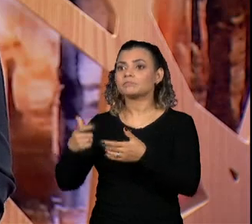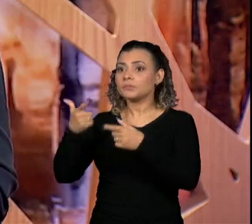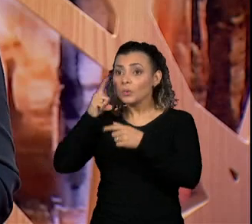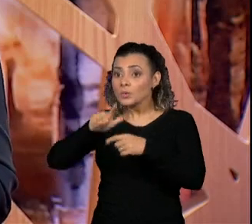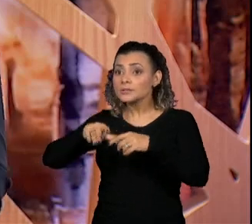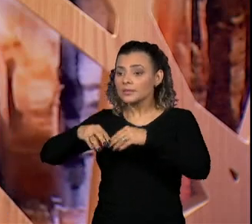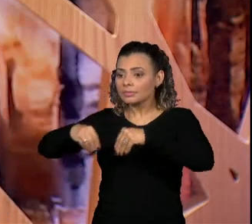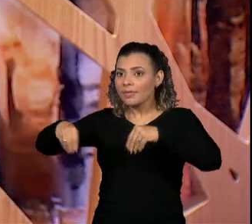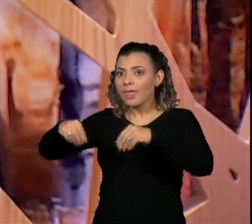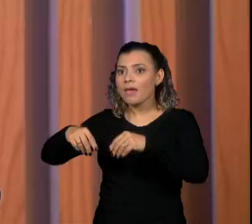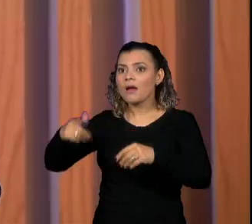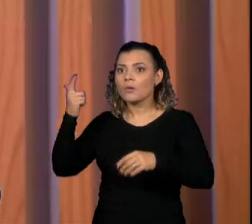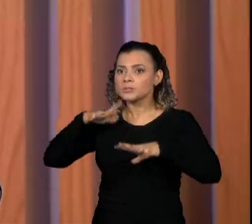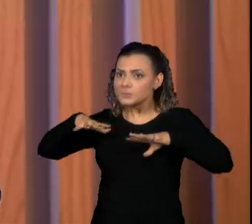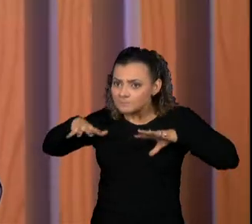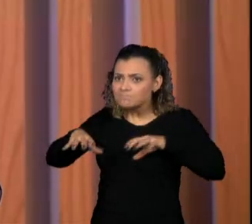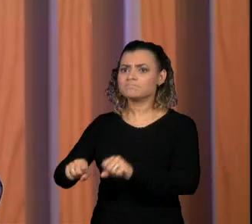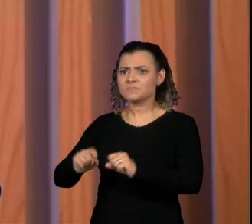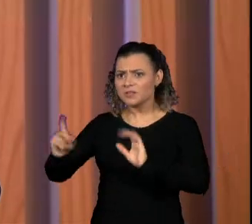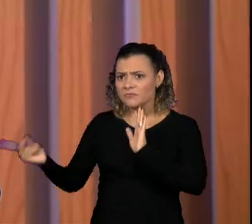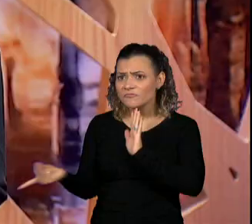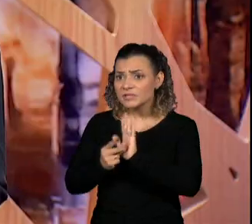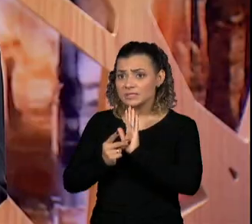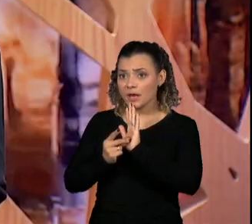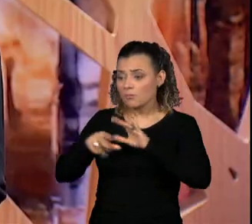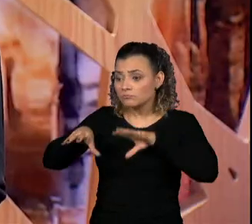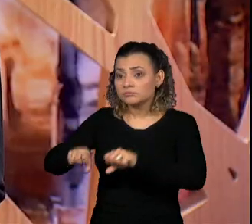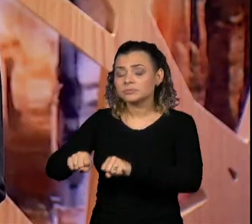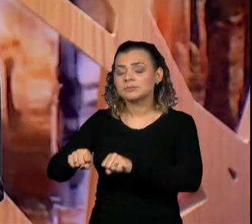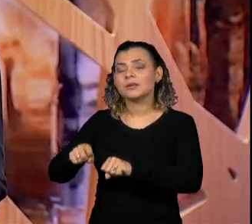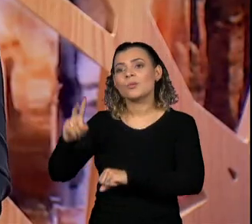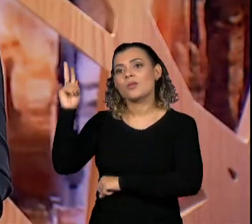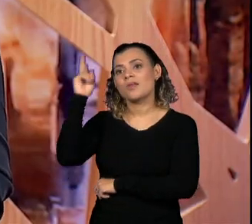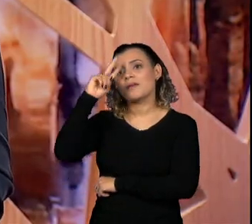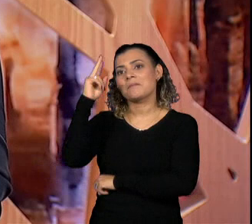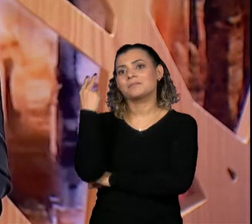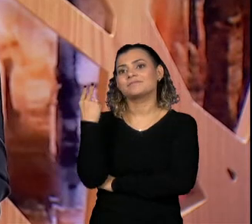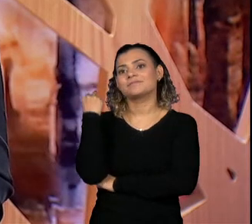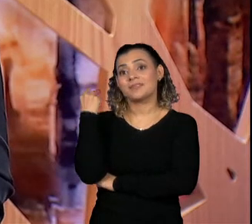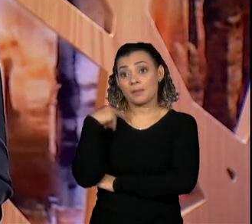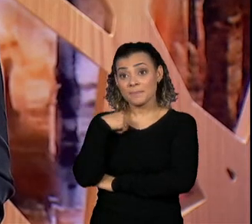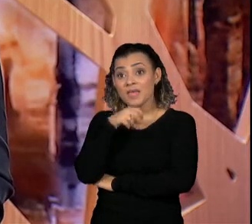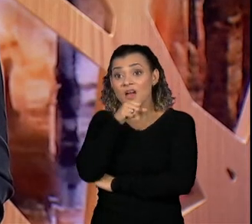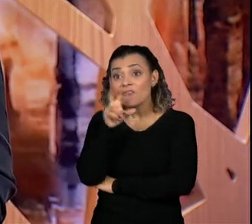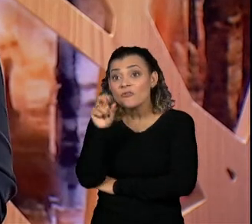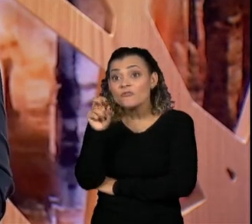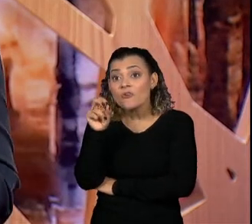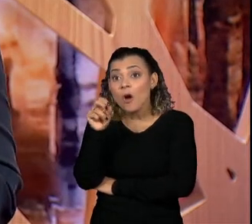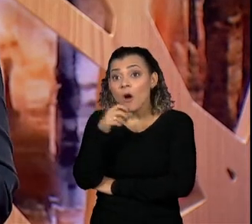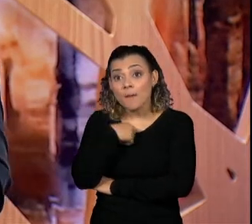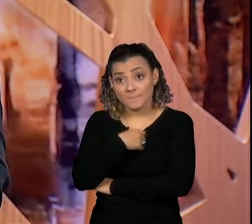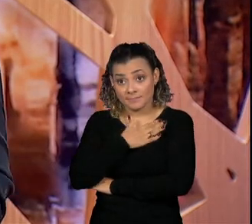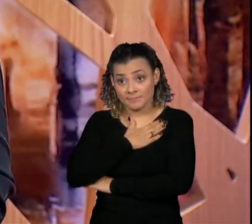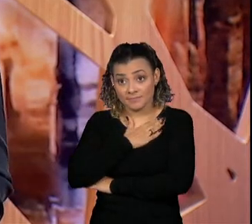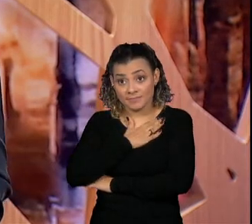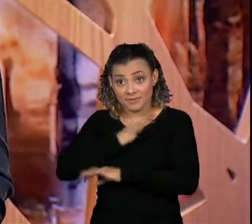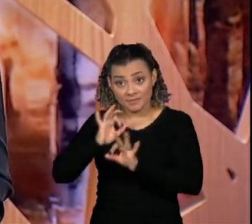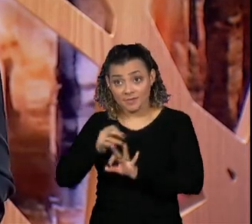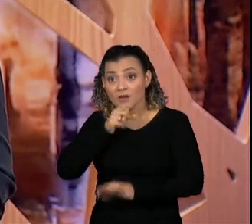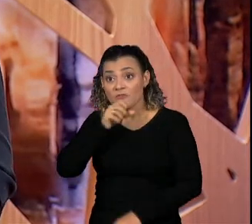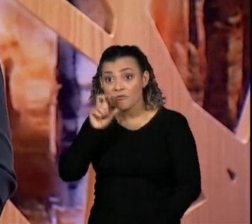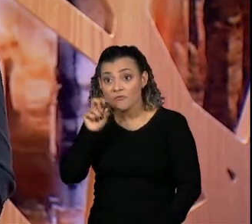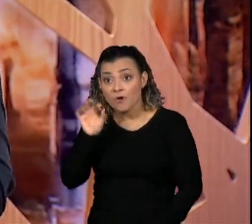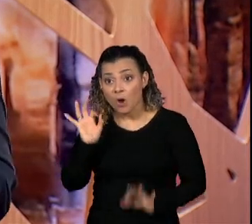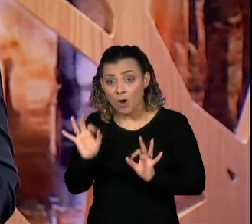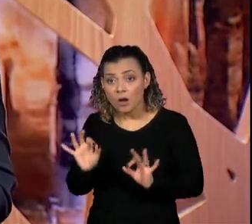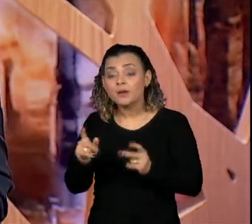para a posse da terra oficialmente, aí me veio a memória. A minha avó